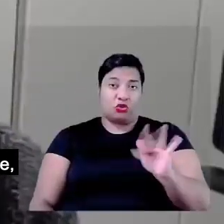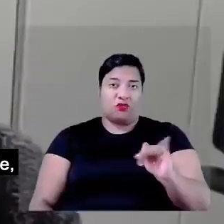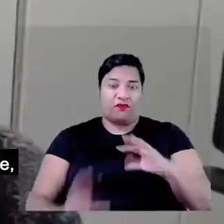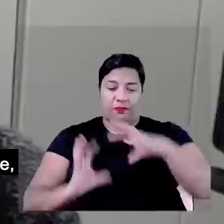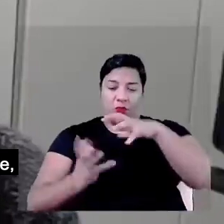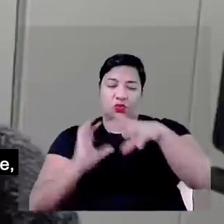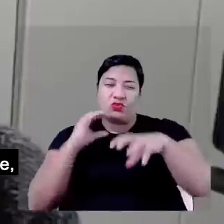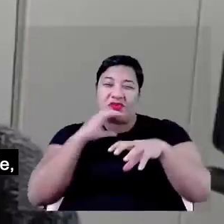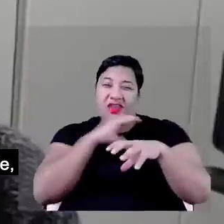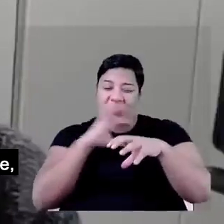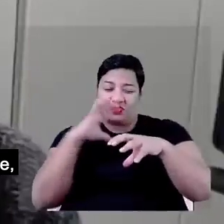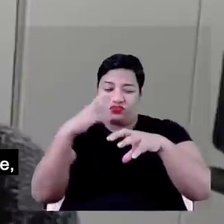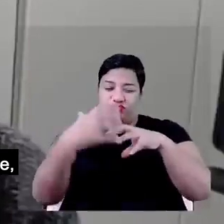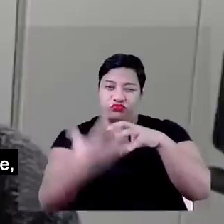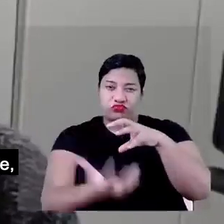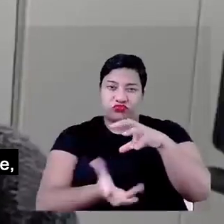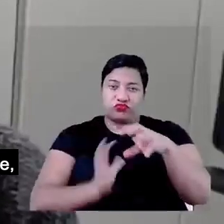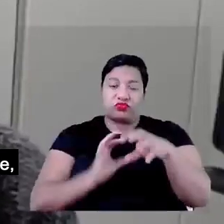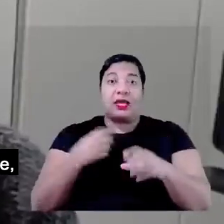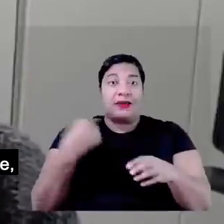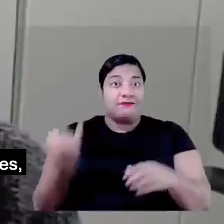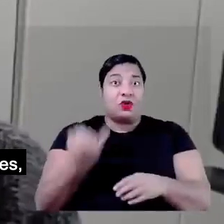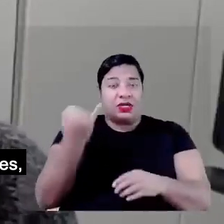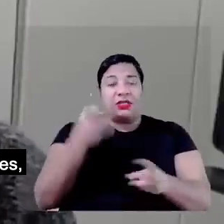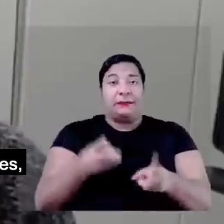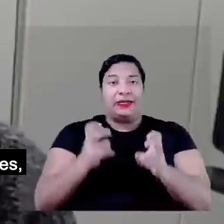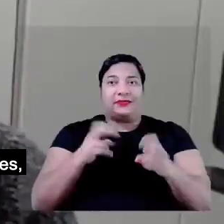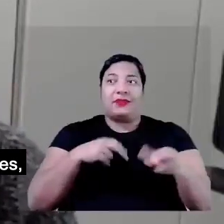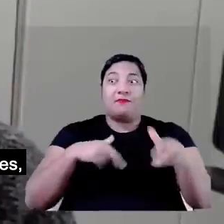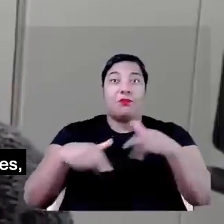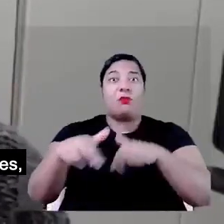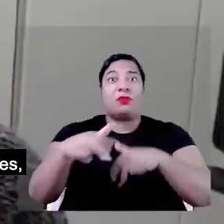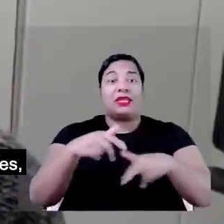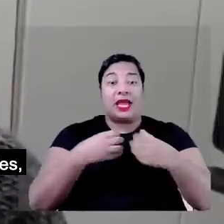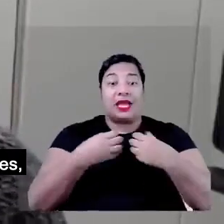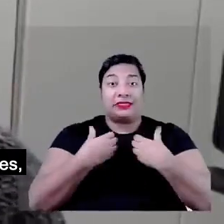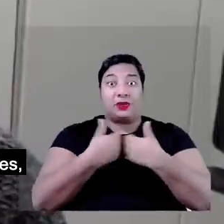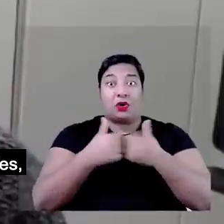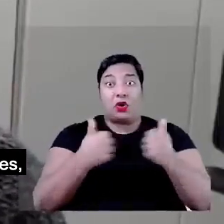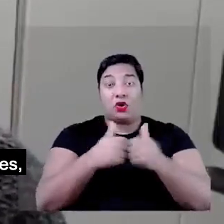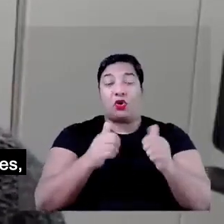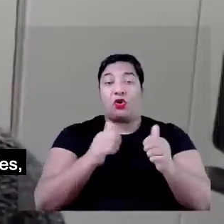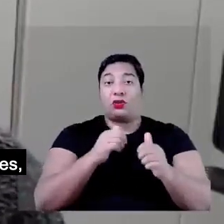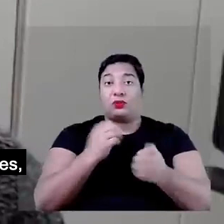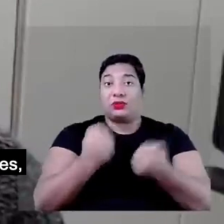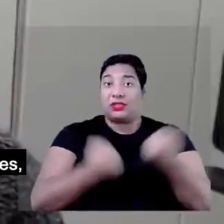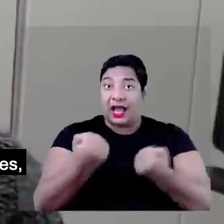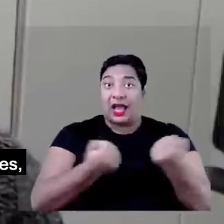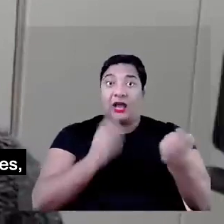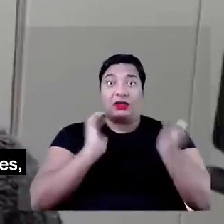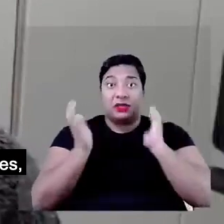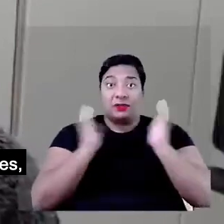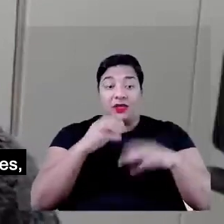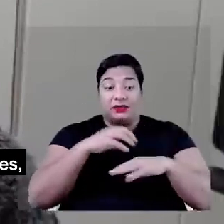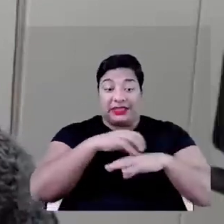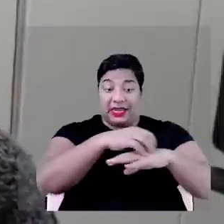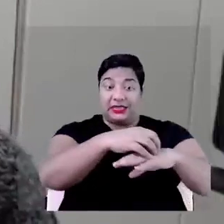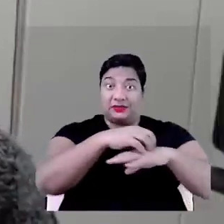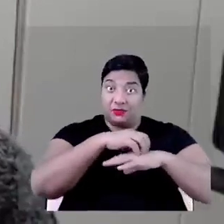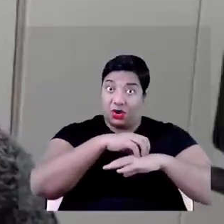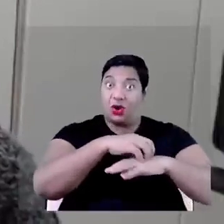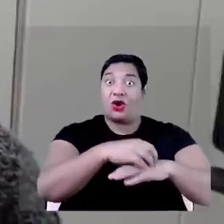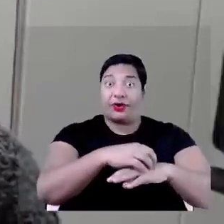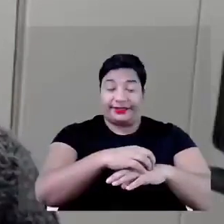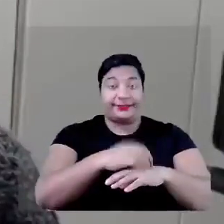o quanto a questão dos transportes, a questão da mobilidade, ela é um aspecto crítico dentro desses inventários de emissões, né? Então, a